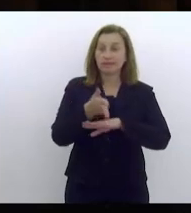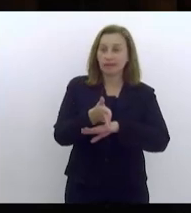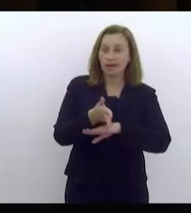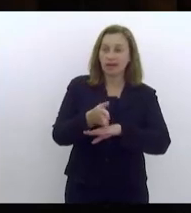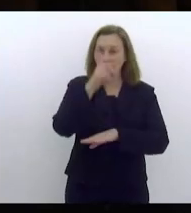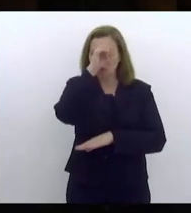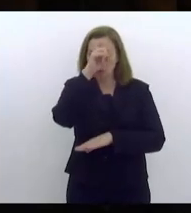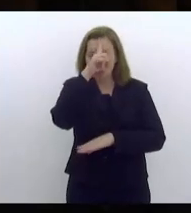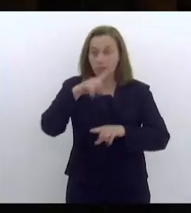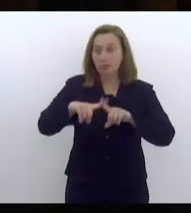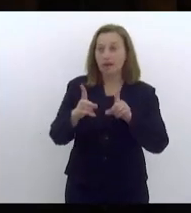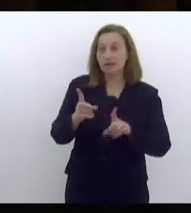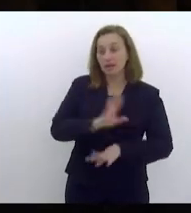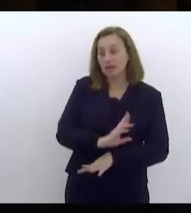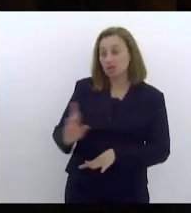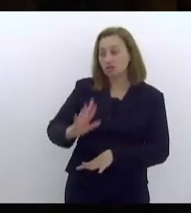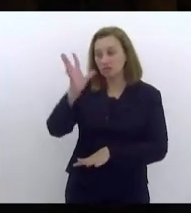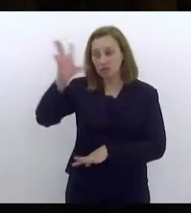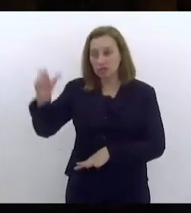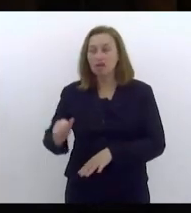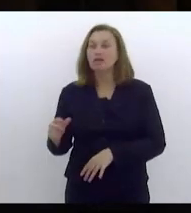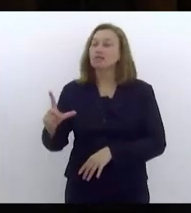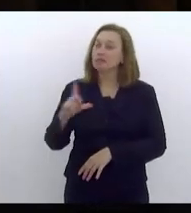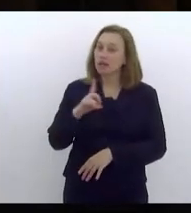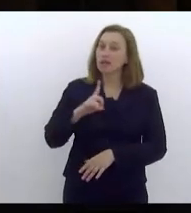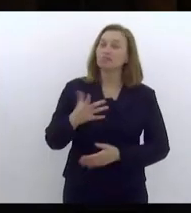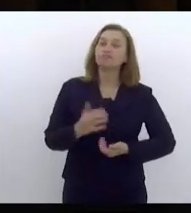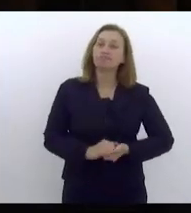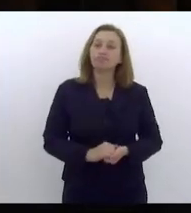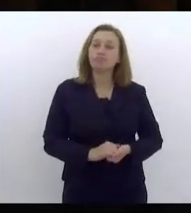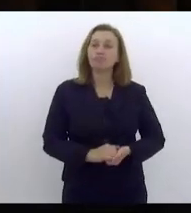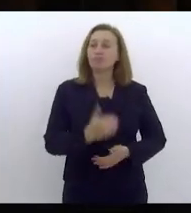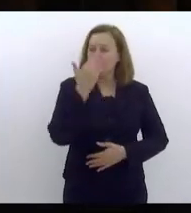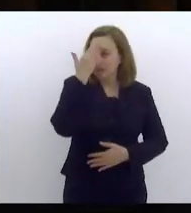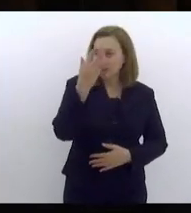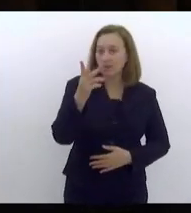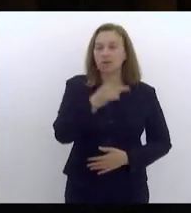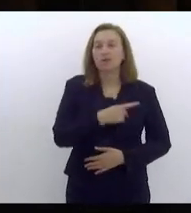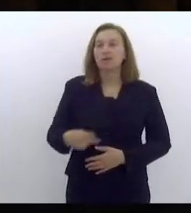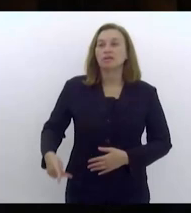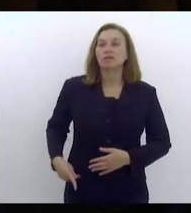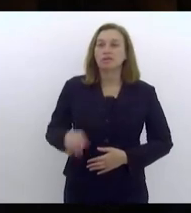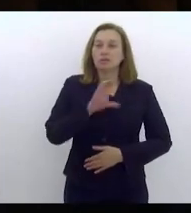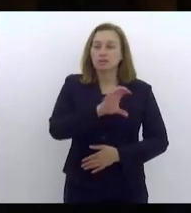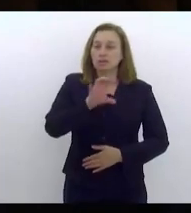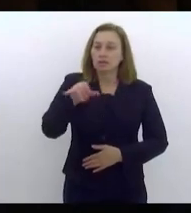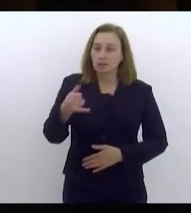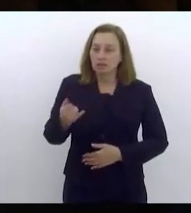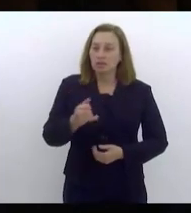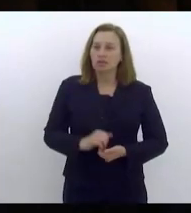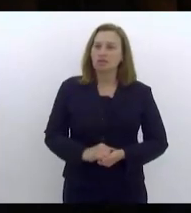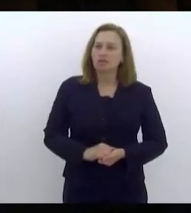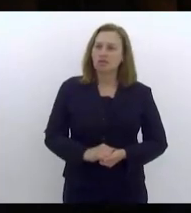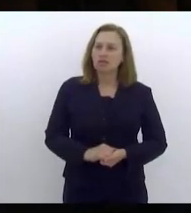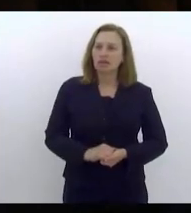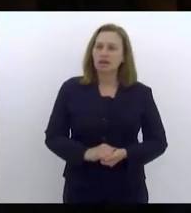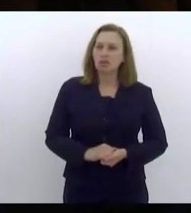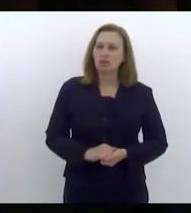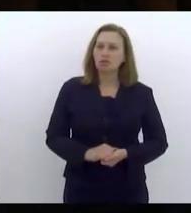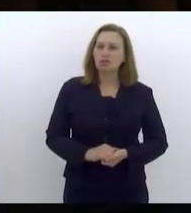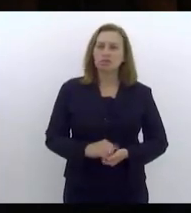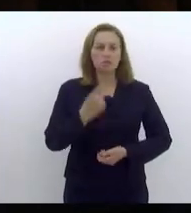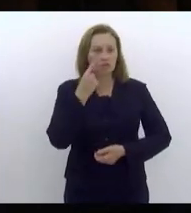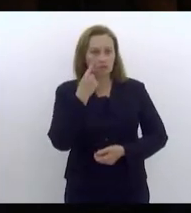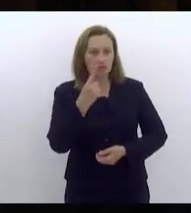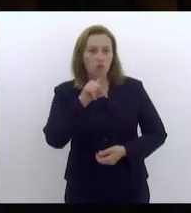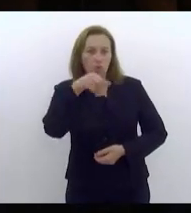E as religiões de matriz africana têm, inclusive, agradecer ao presidente da CCJ, que pôde já olhar uma